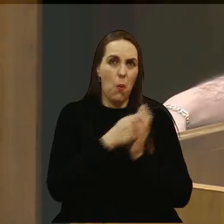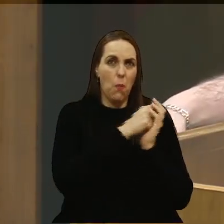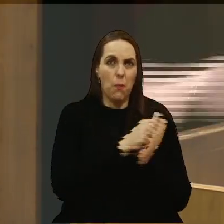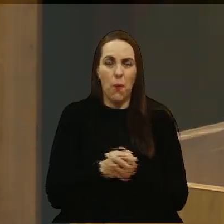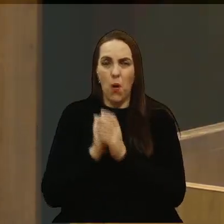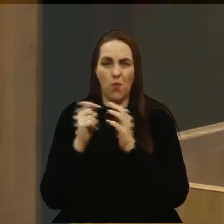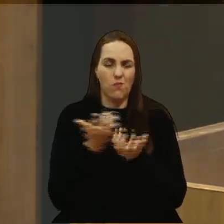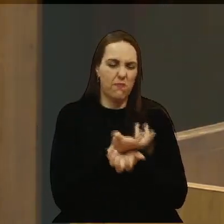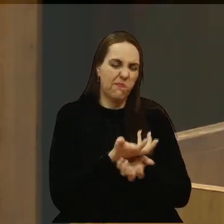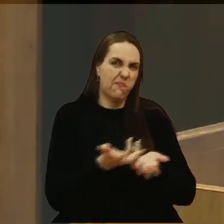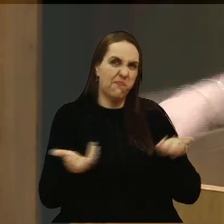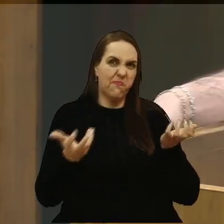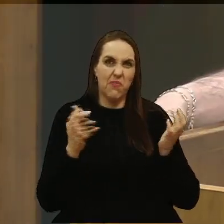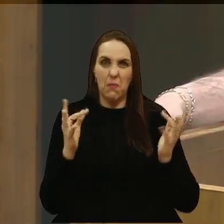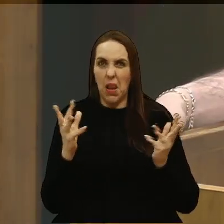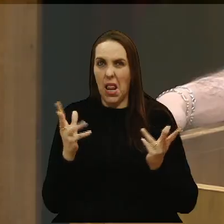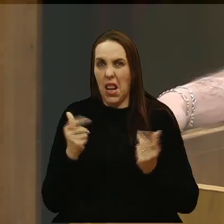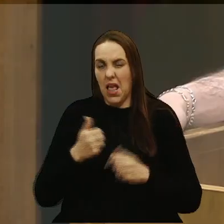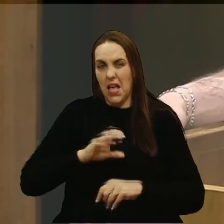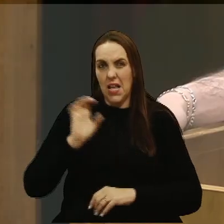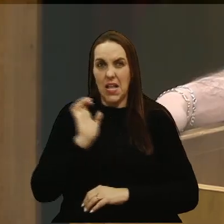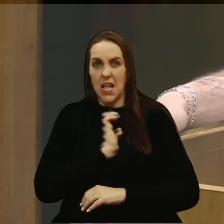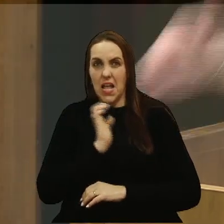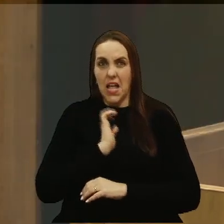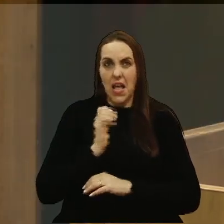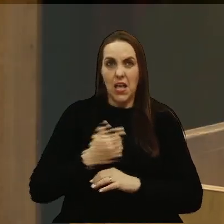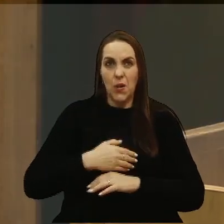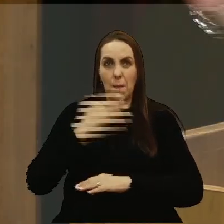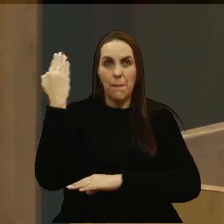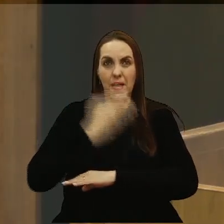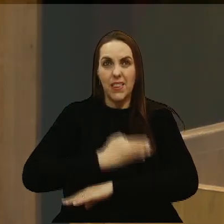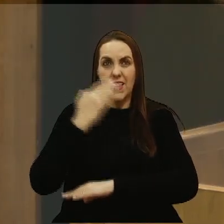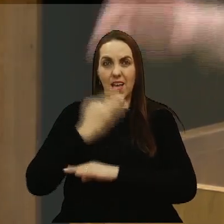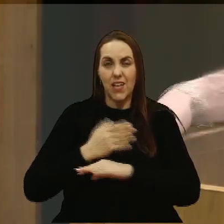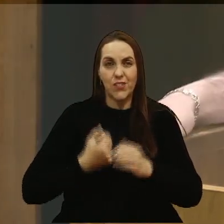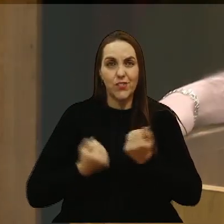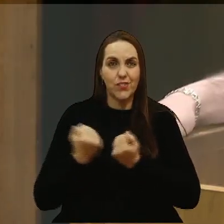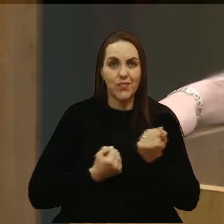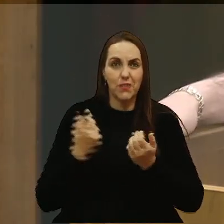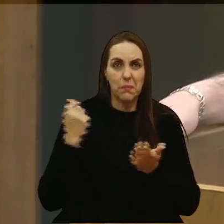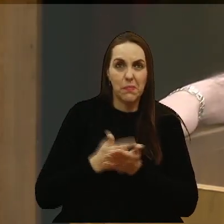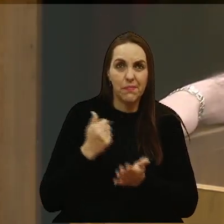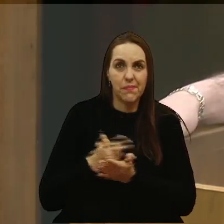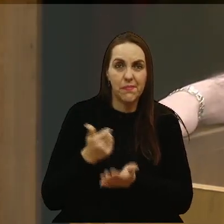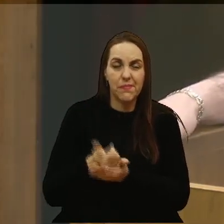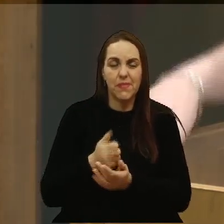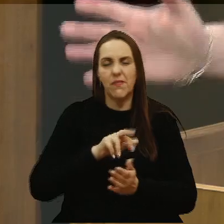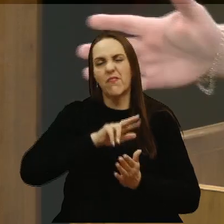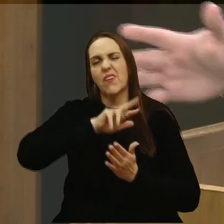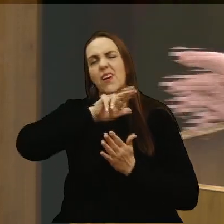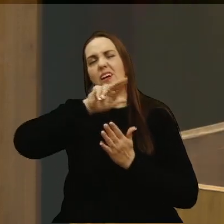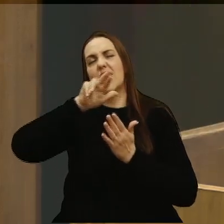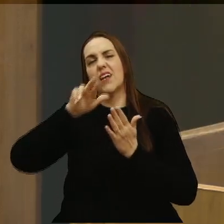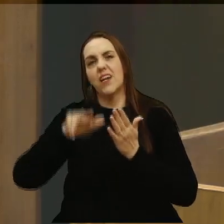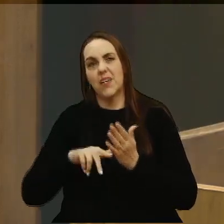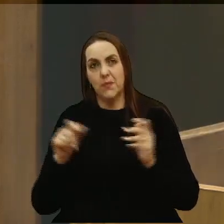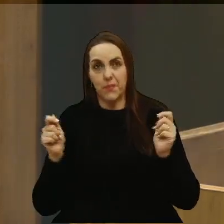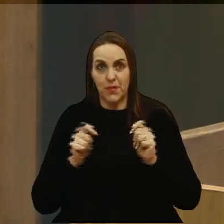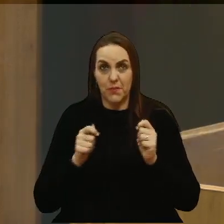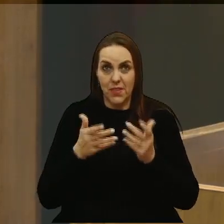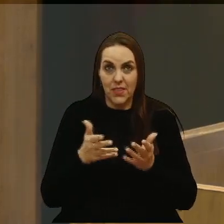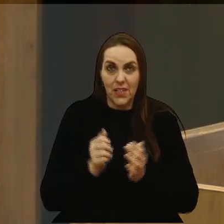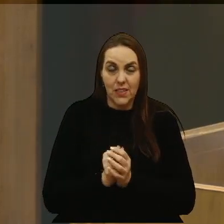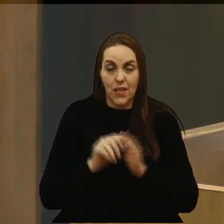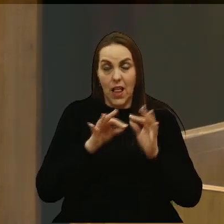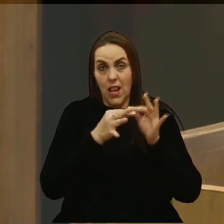Piratini, pedágios. Enfim, tem uma série de questões, né, que a gente pode trazer aqui, que é uma